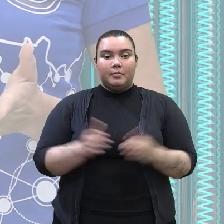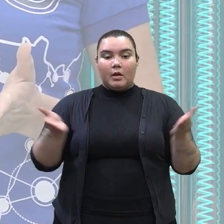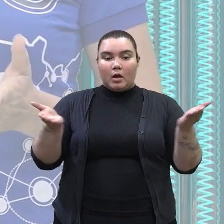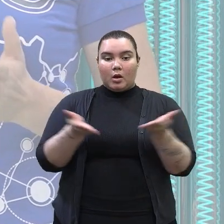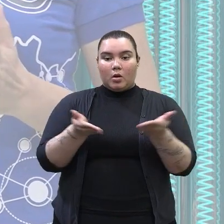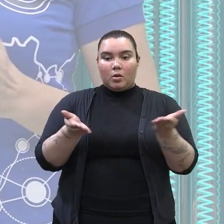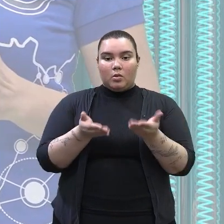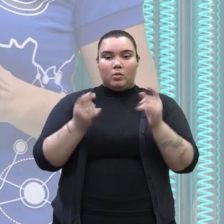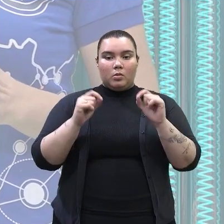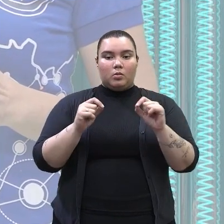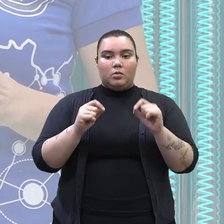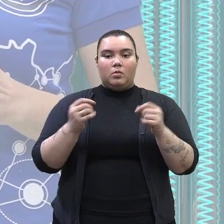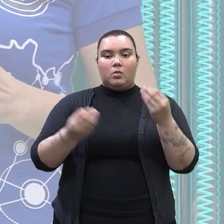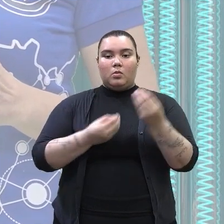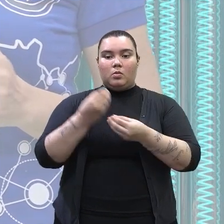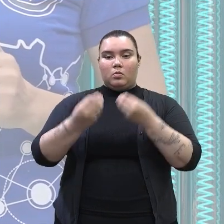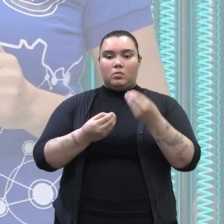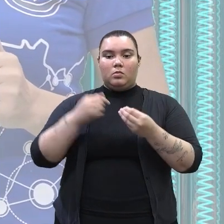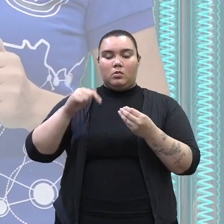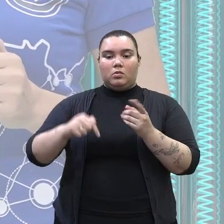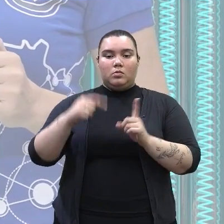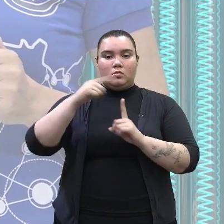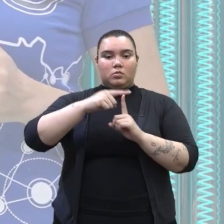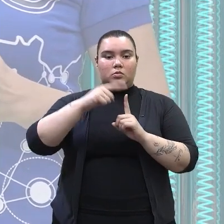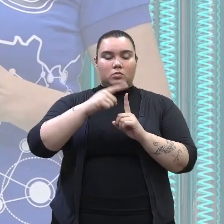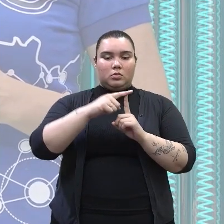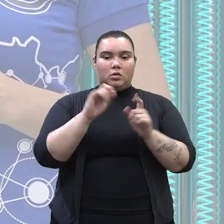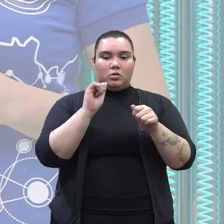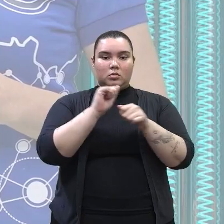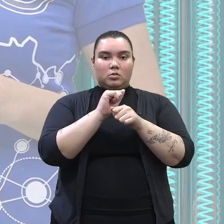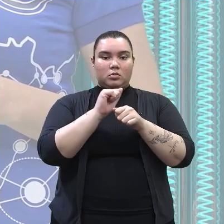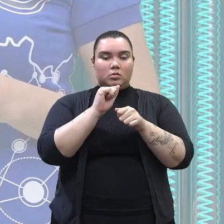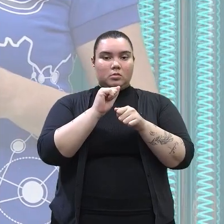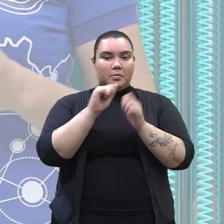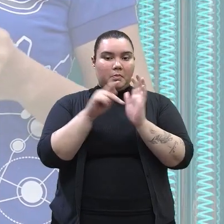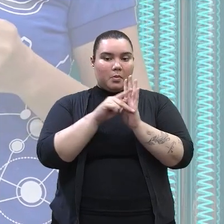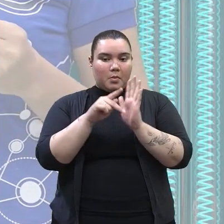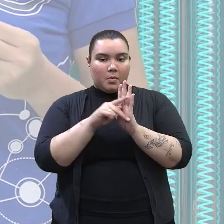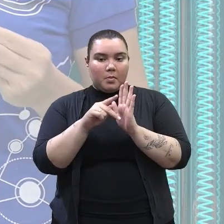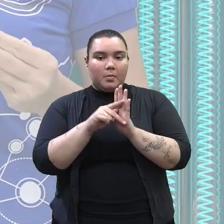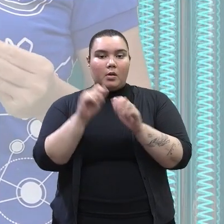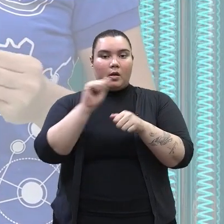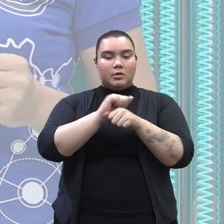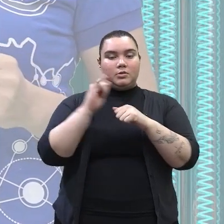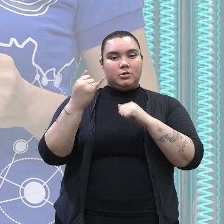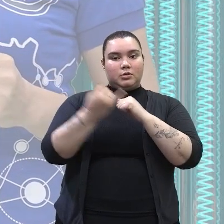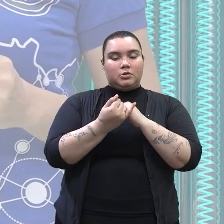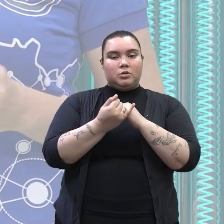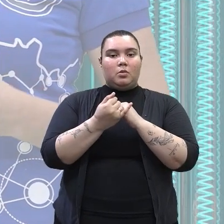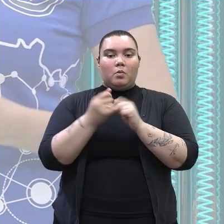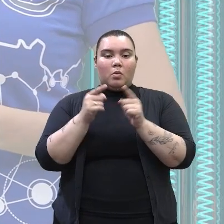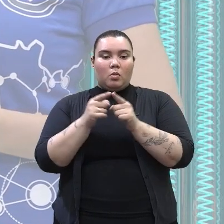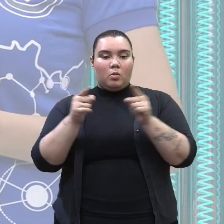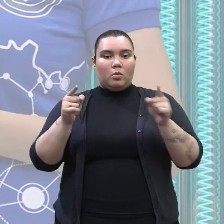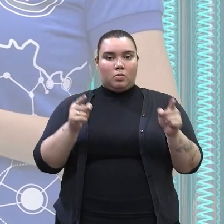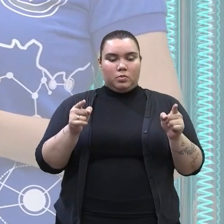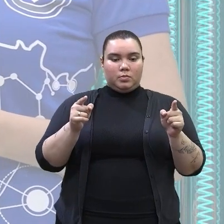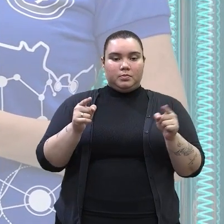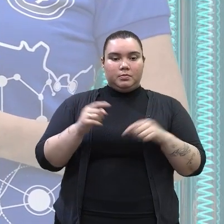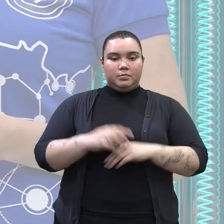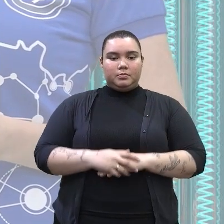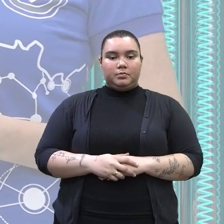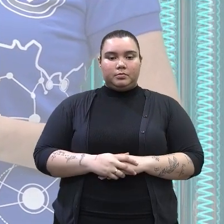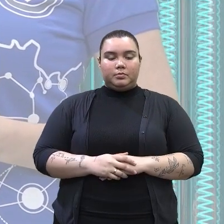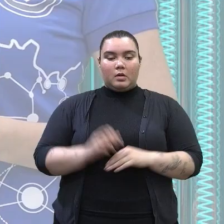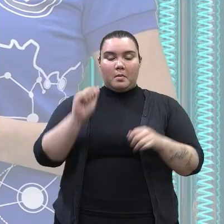Agora, vamos ver como é que a gente faz o superlativo de long adjectives, né? Adjetivos longos. Acompanhem comigo.